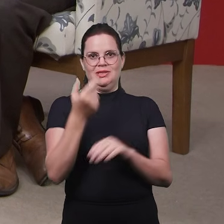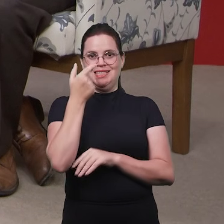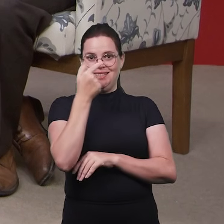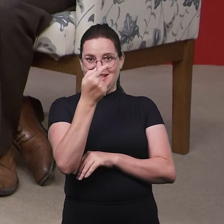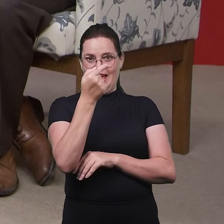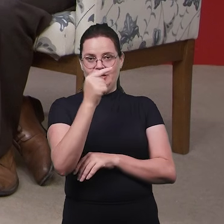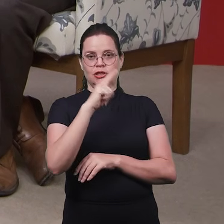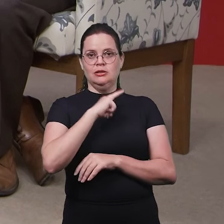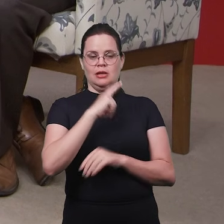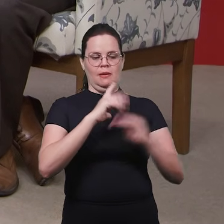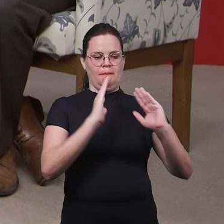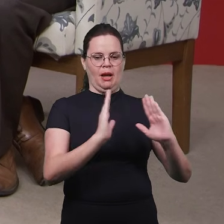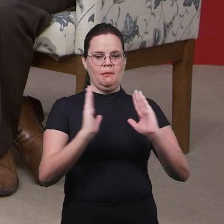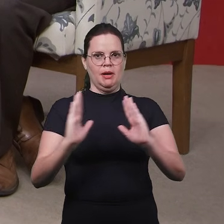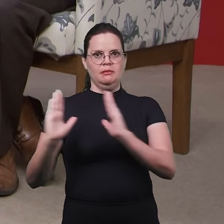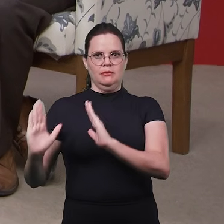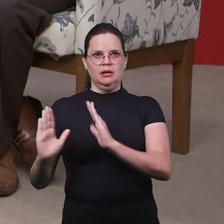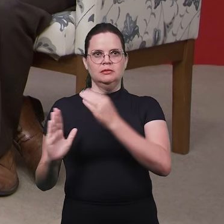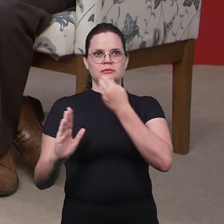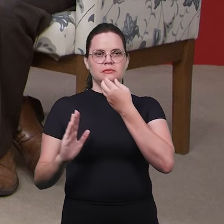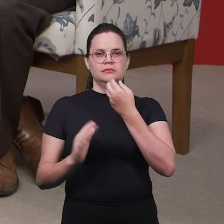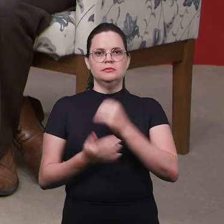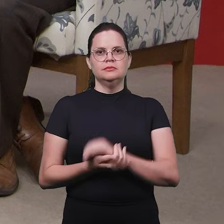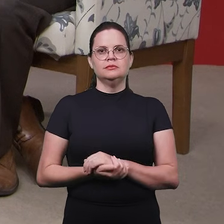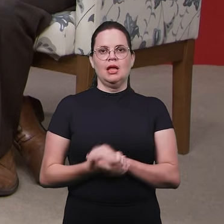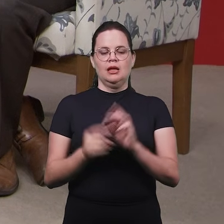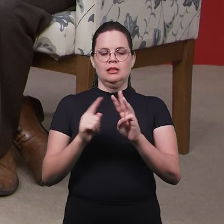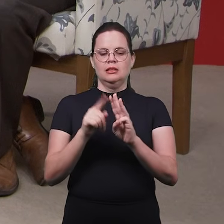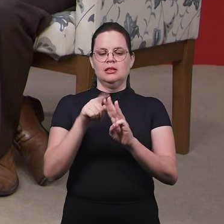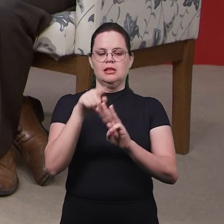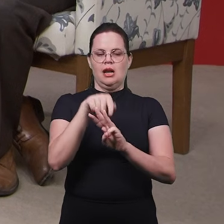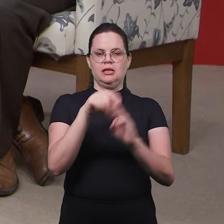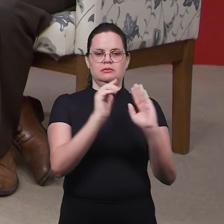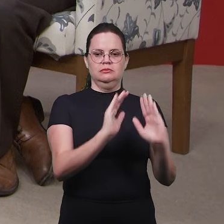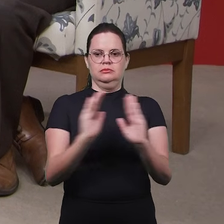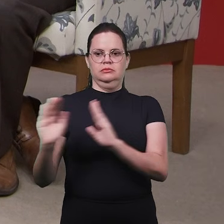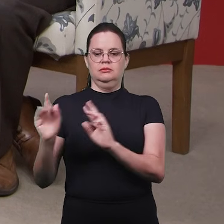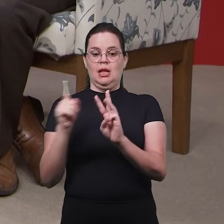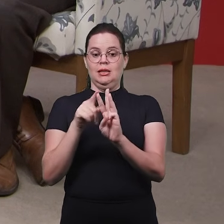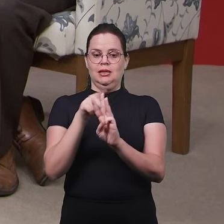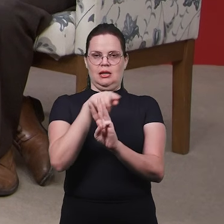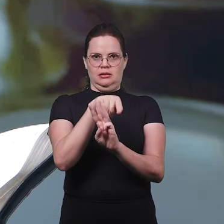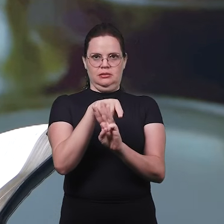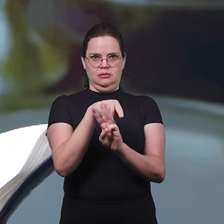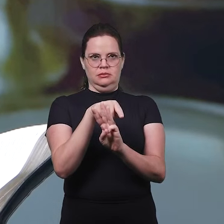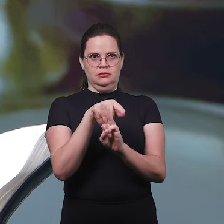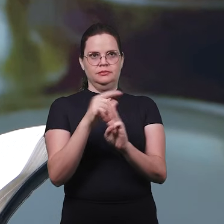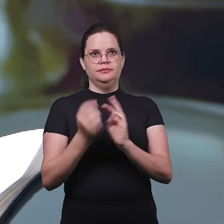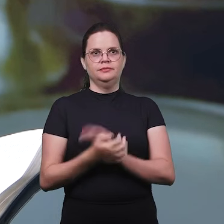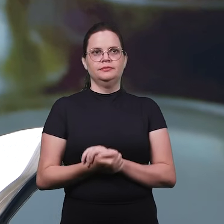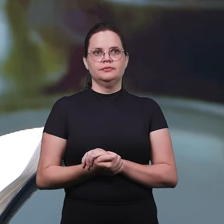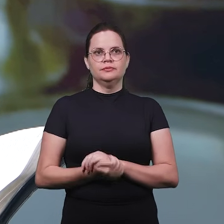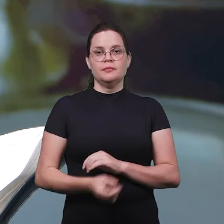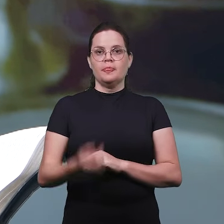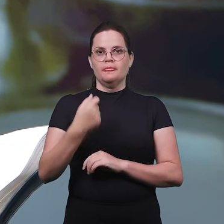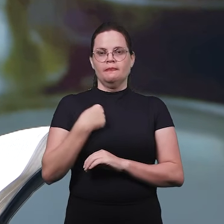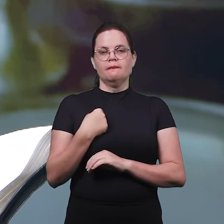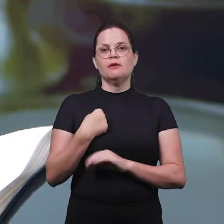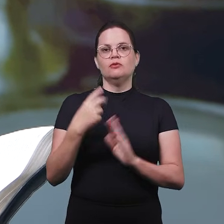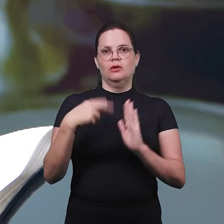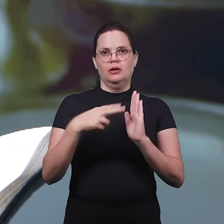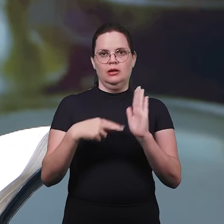dividir esse livro, esse capítulo do livro de Daniel, em 3 grandes partes. Eu quero ler